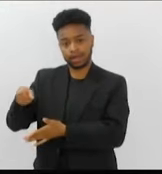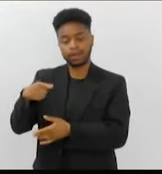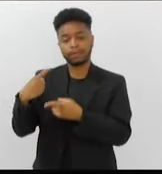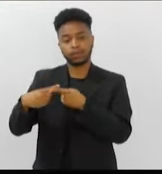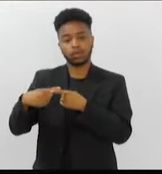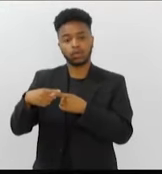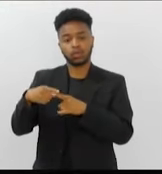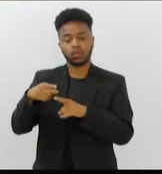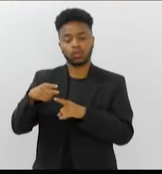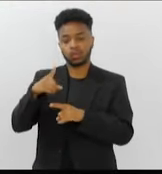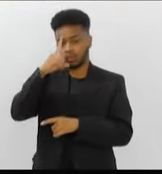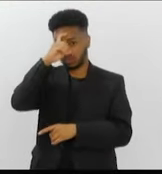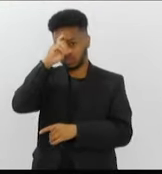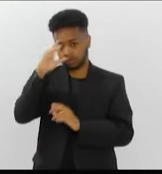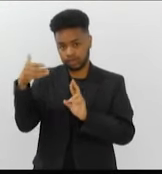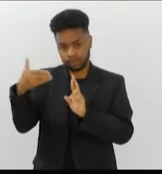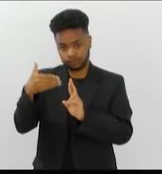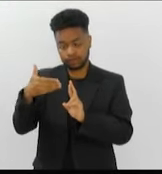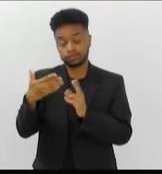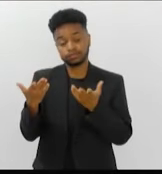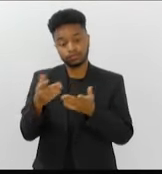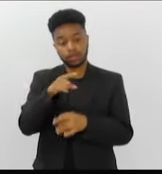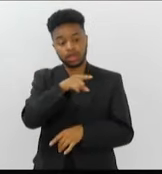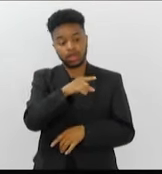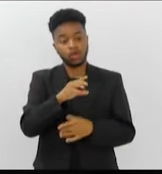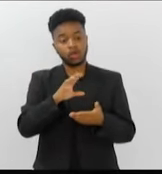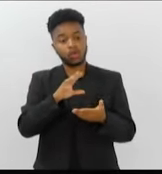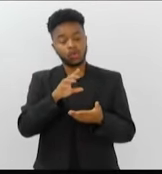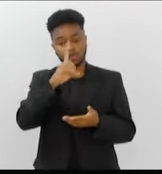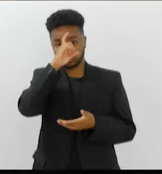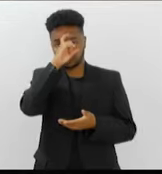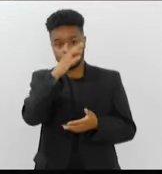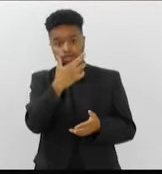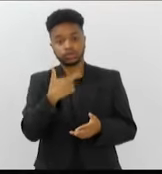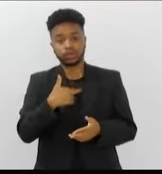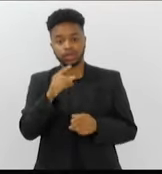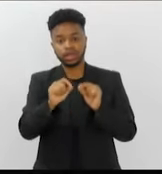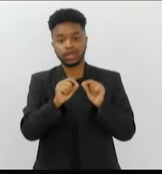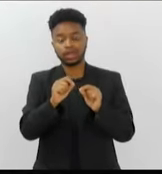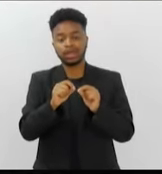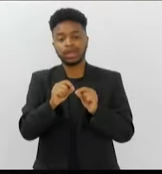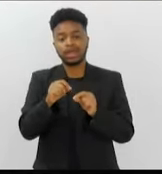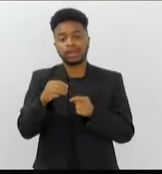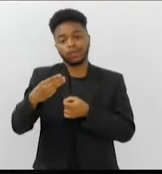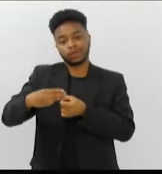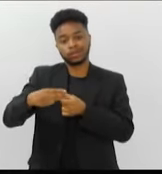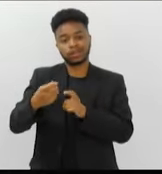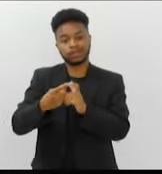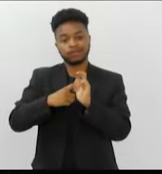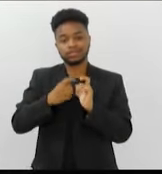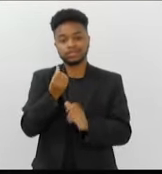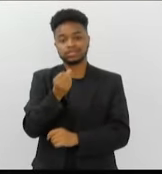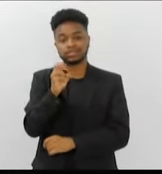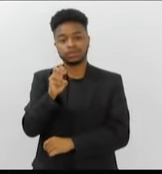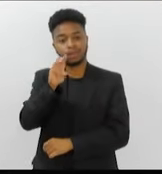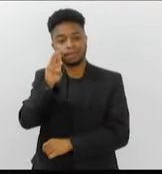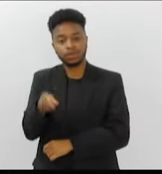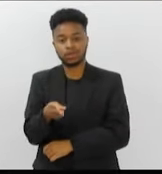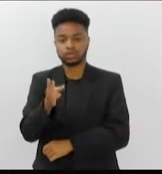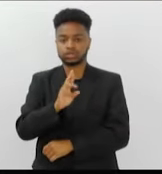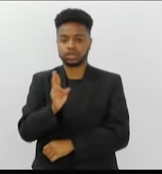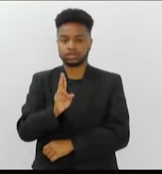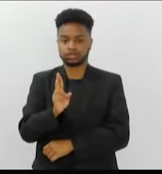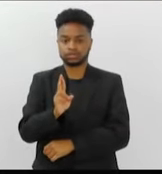regional. E o hospital disse que o município devia 65 milhões de reais,